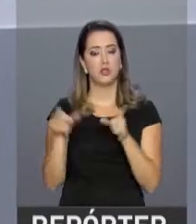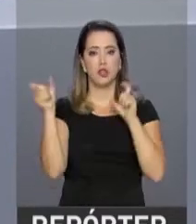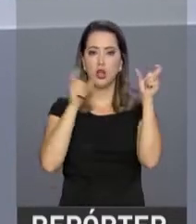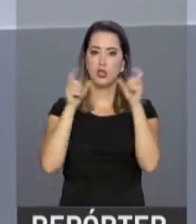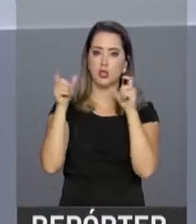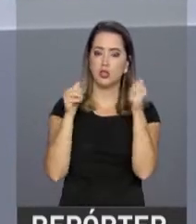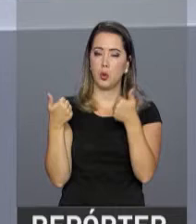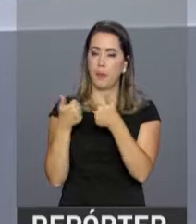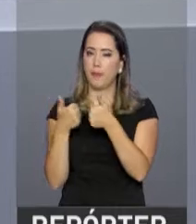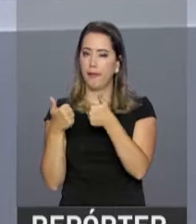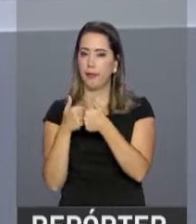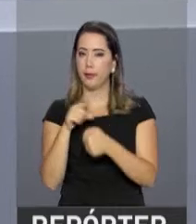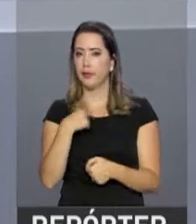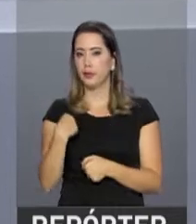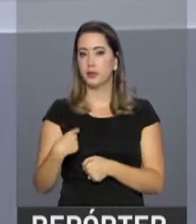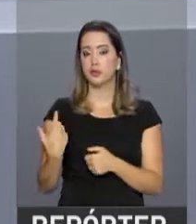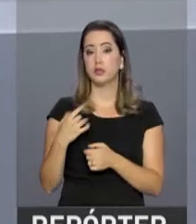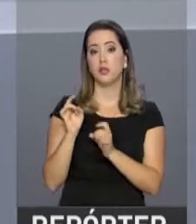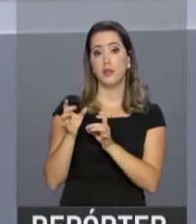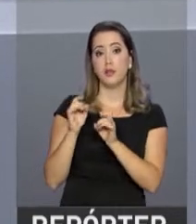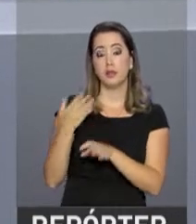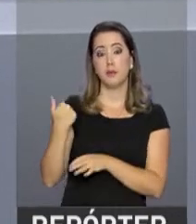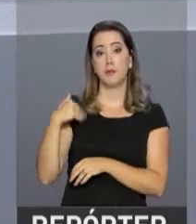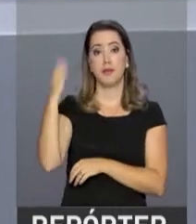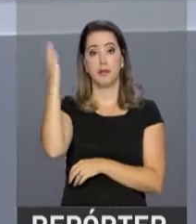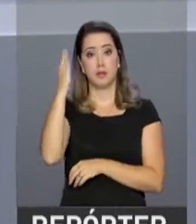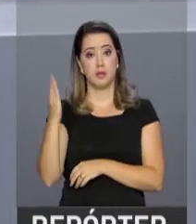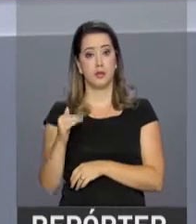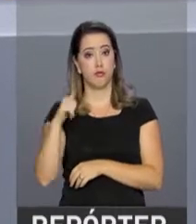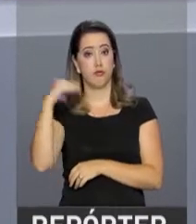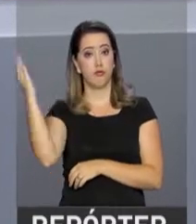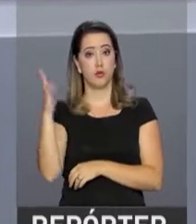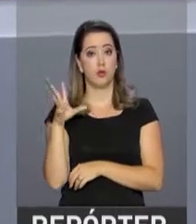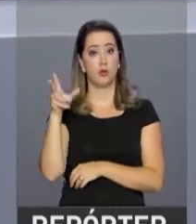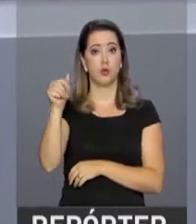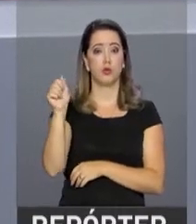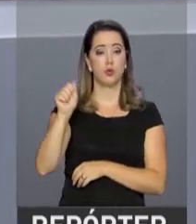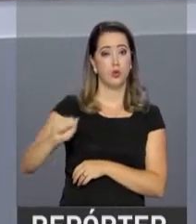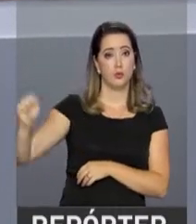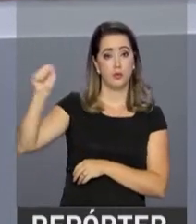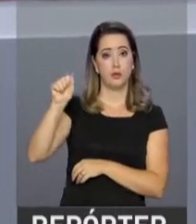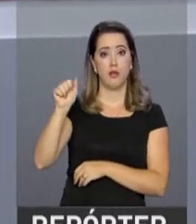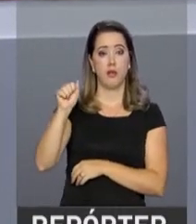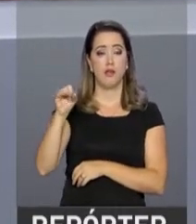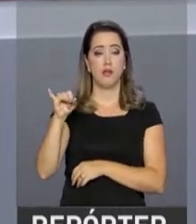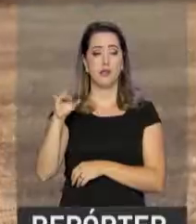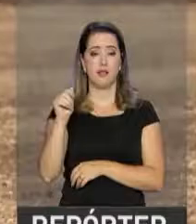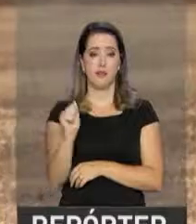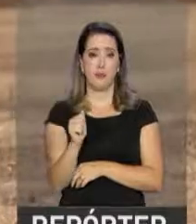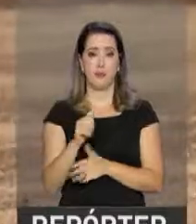países vizinhos e quer expandir a venda dos produtos brasileiros para todo o continente asiático